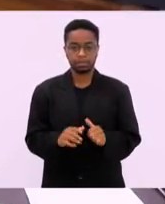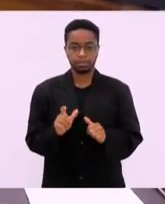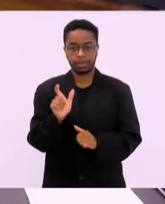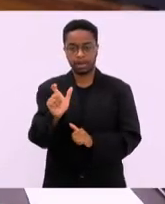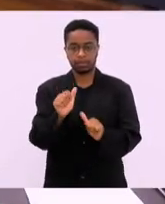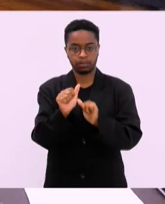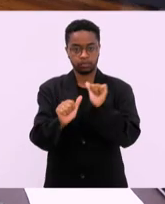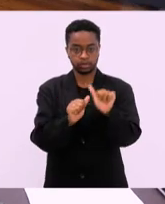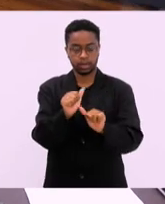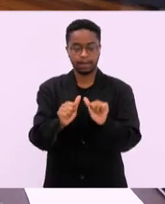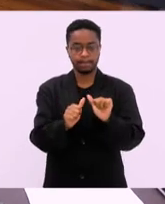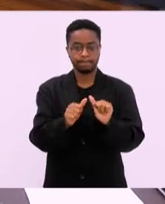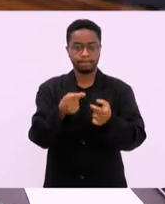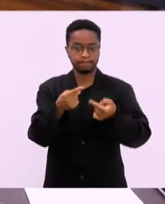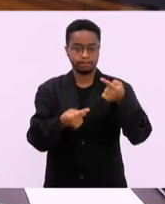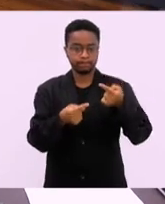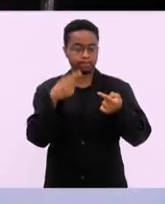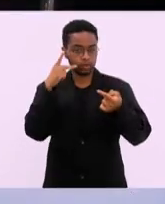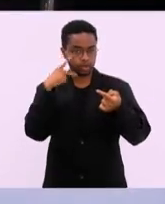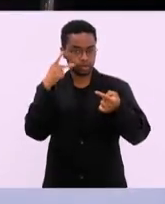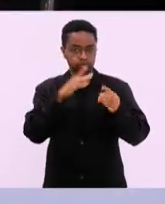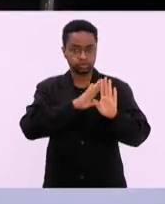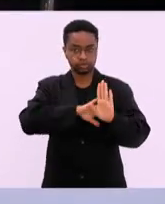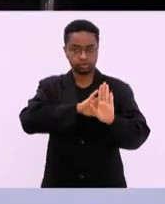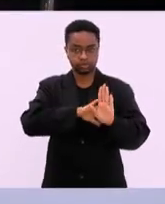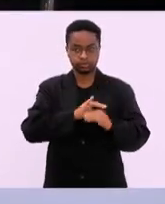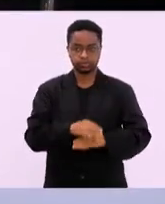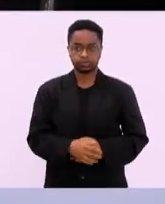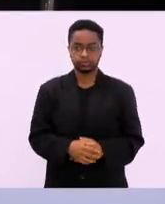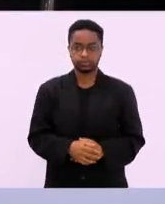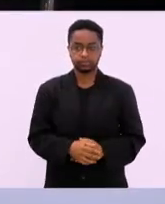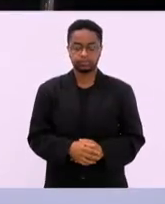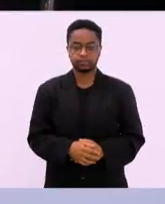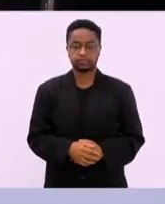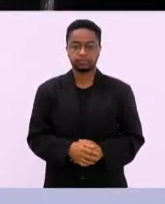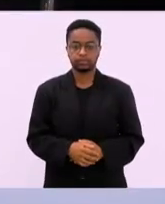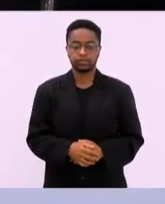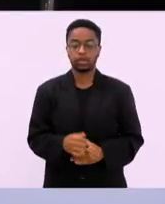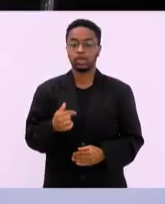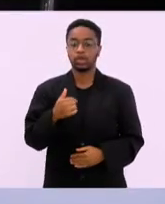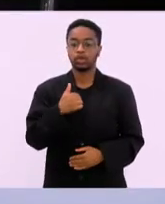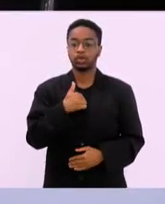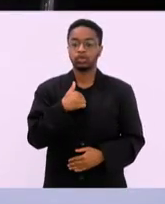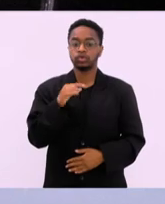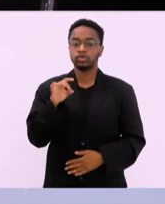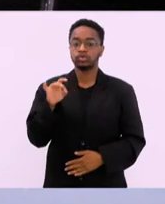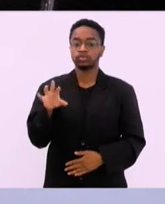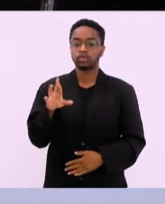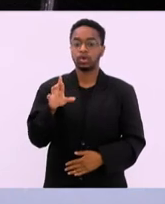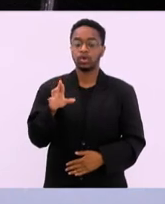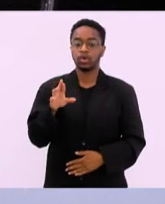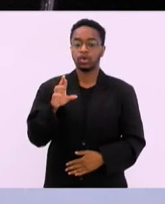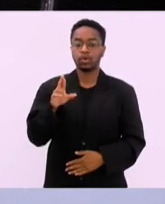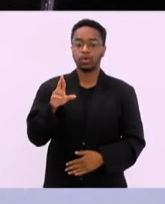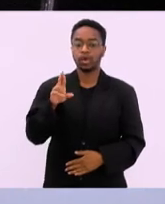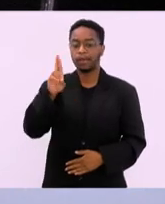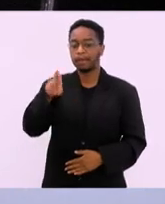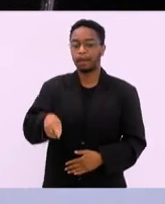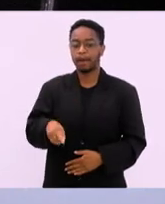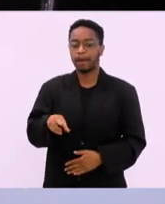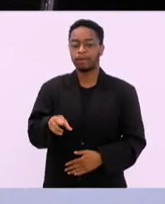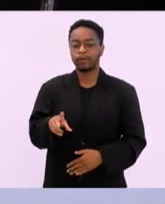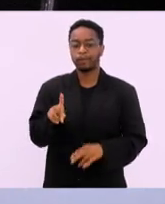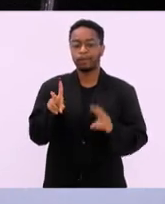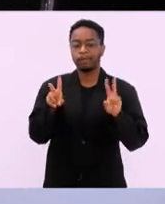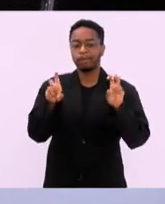o político ideológico. Eu só vou rejeitar de Vossa Excelência o título de pacificador.